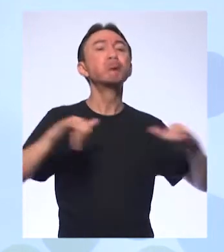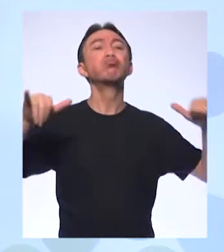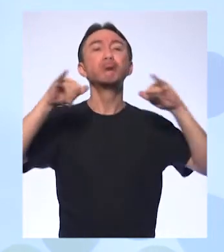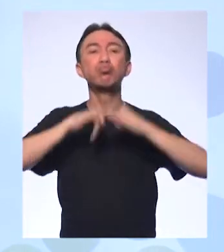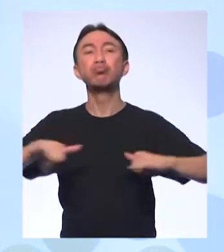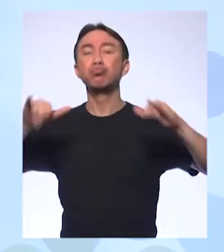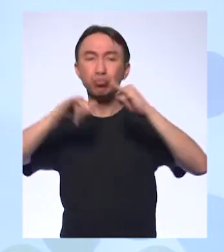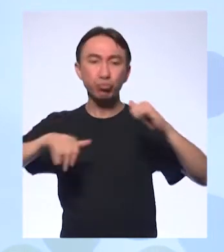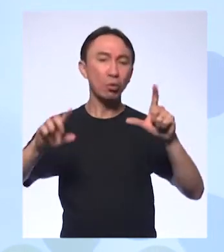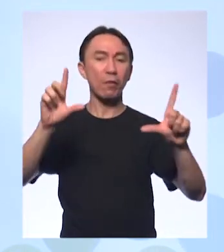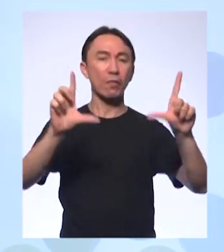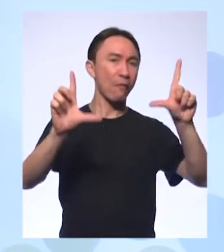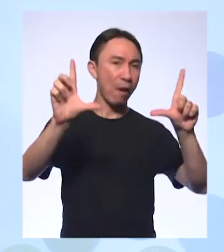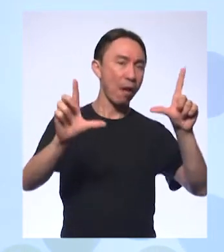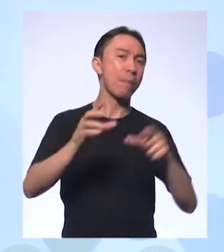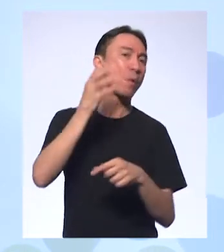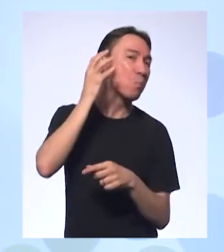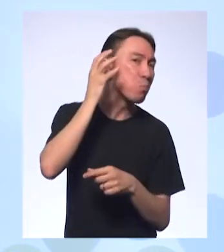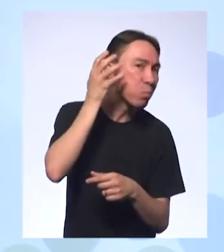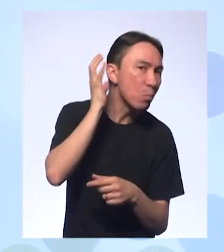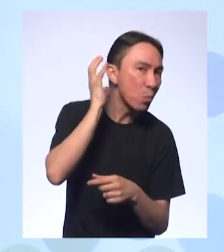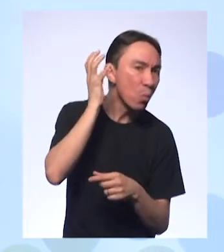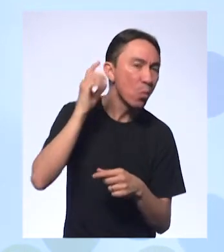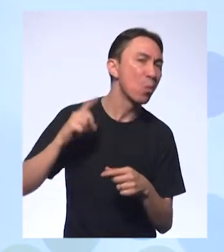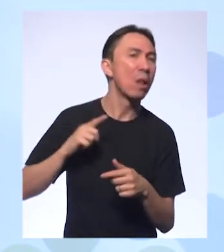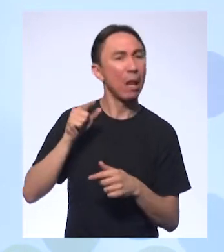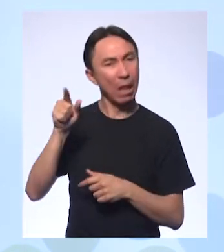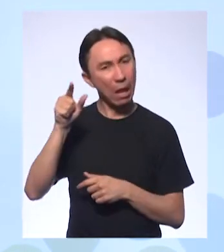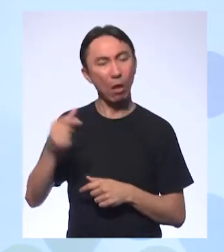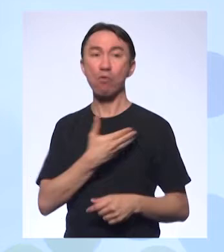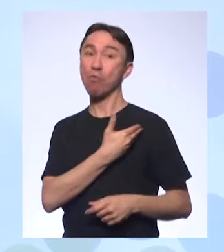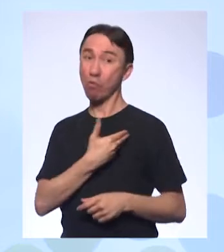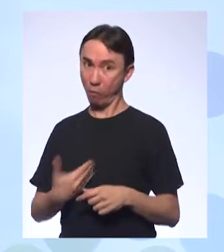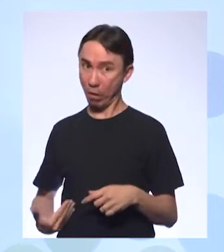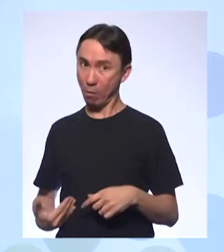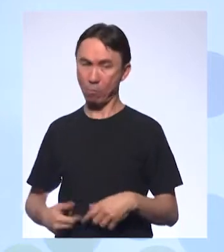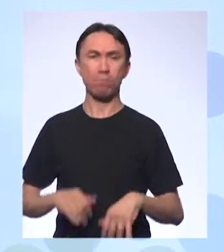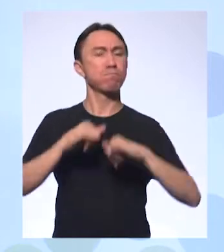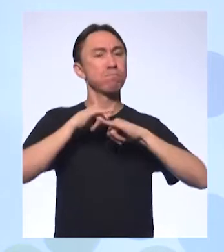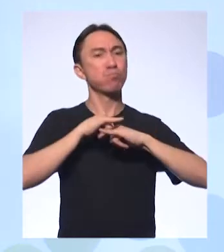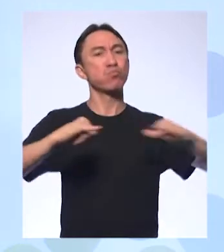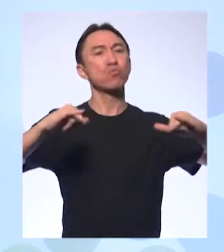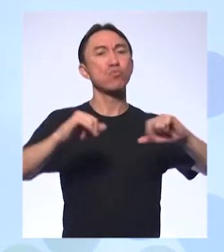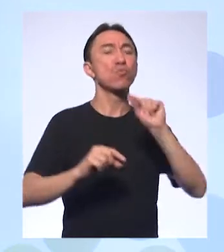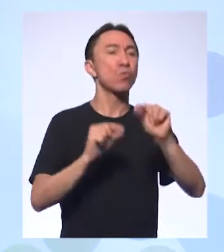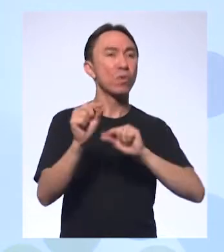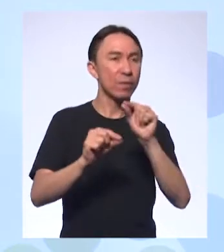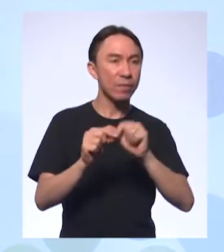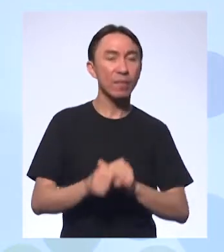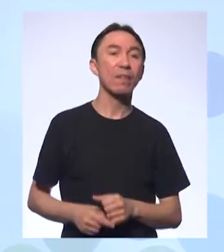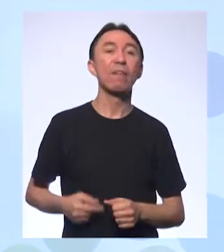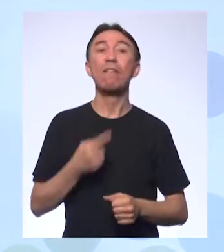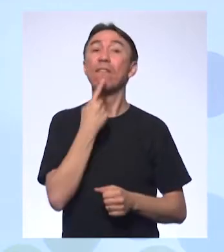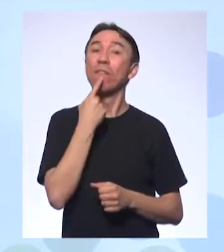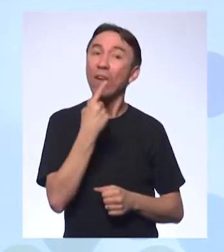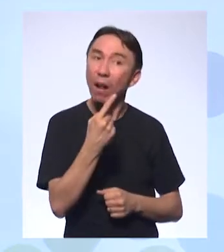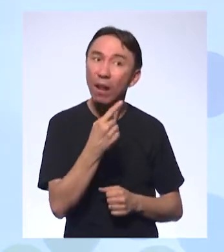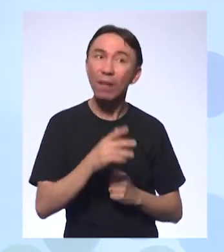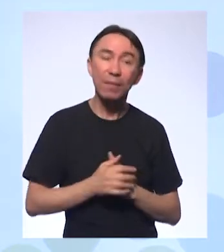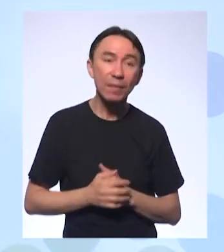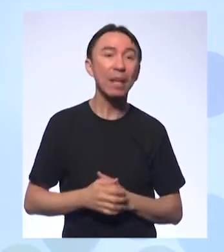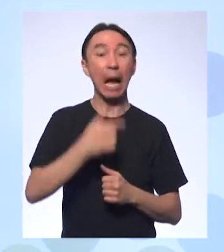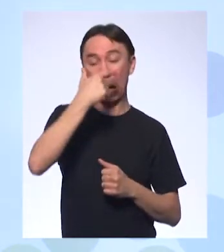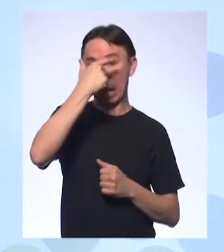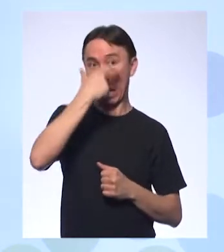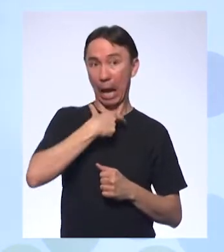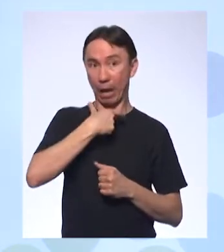na TV e no rádio, que foi veiculada pelo Ministério da Saúde, se eu não me engano, que falava assim, quem vê cara não vê AIDS. E isso não serve só para